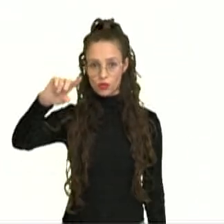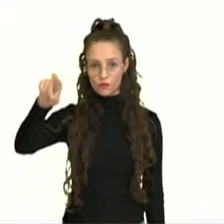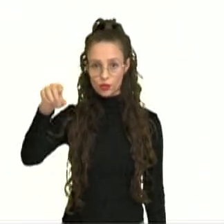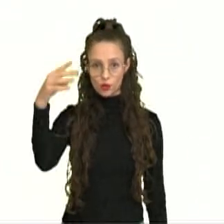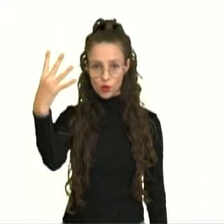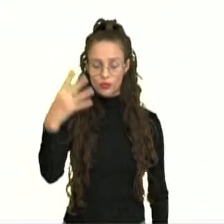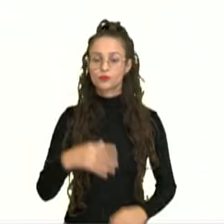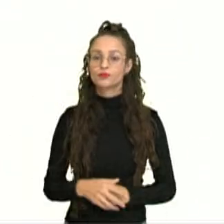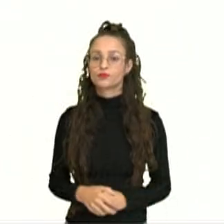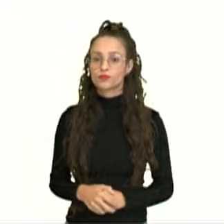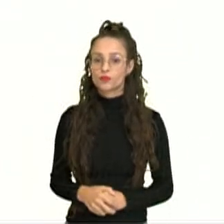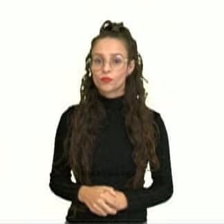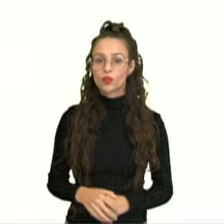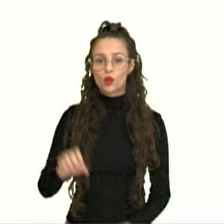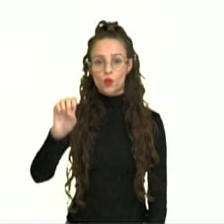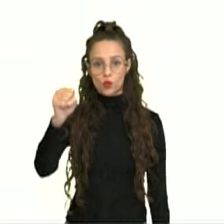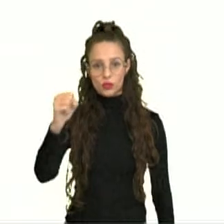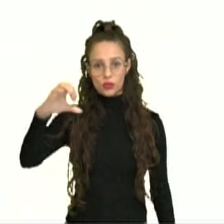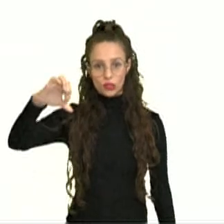89,4,